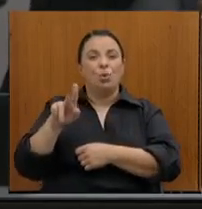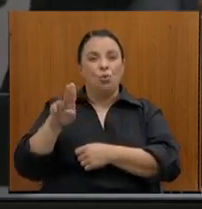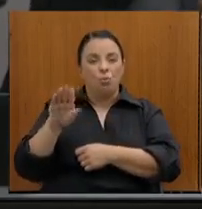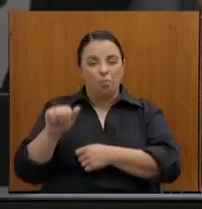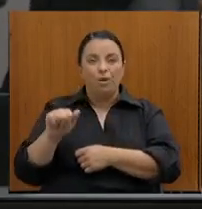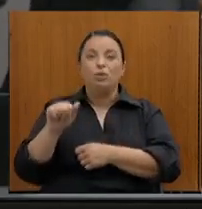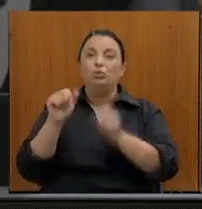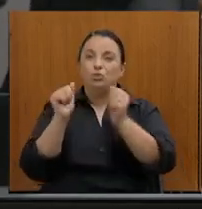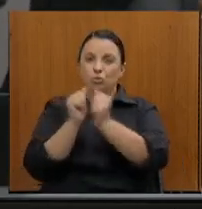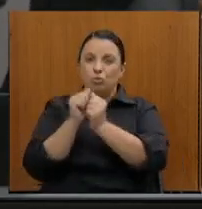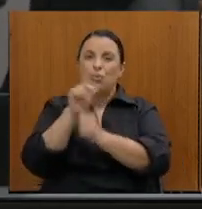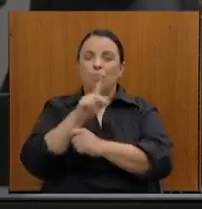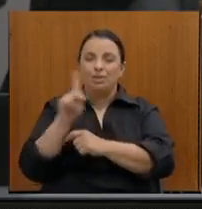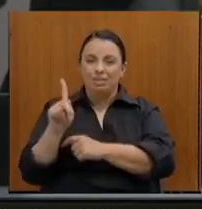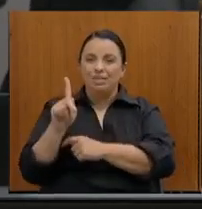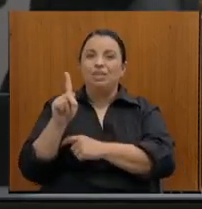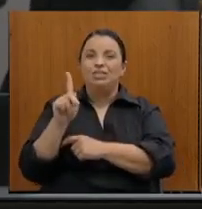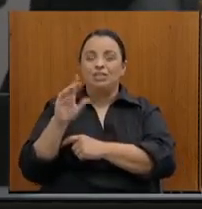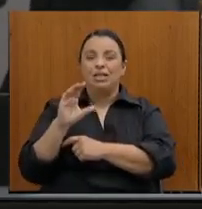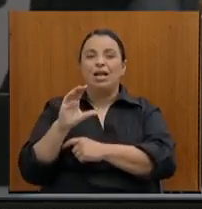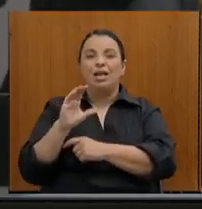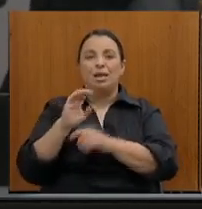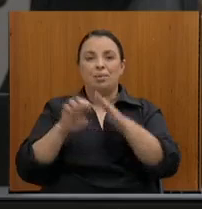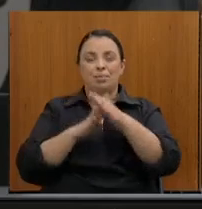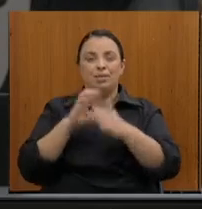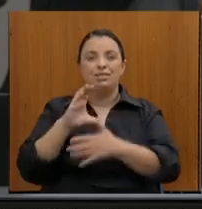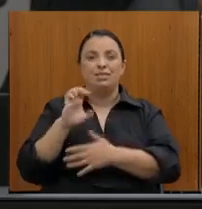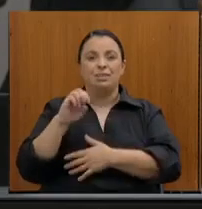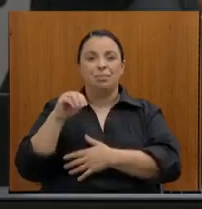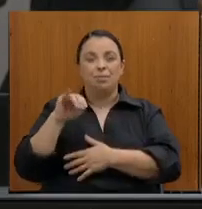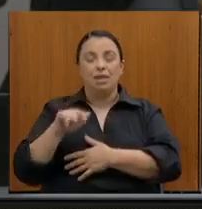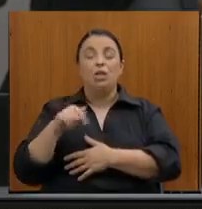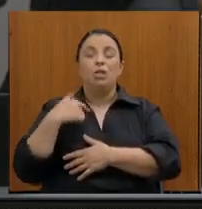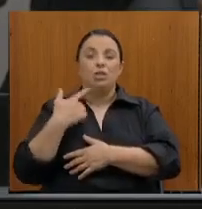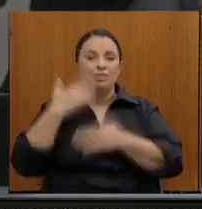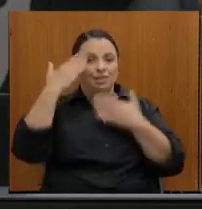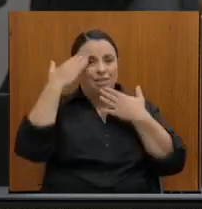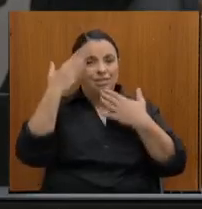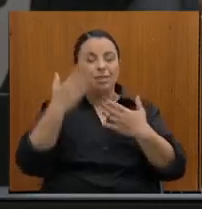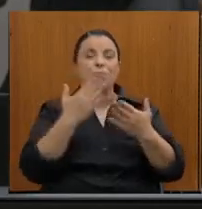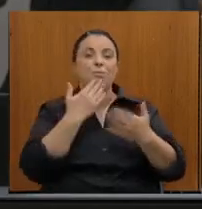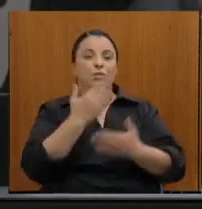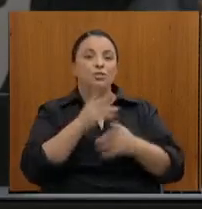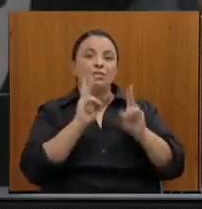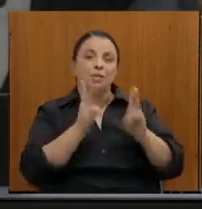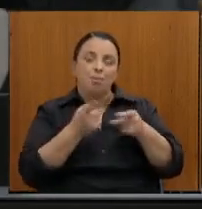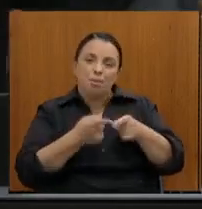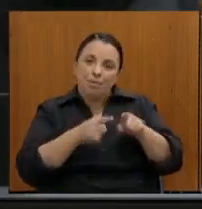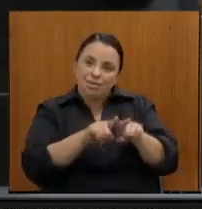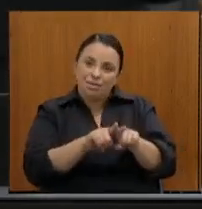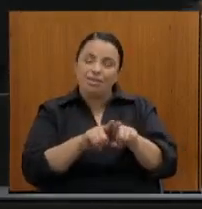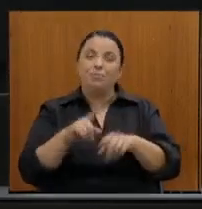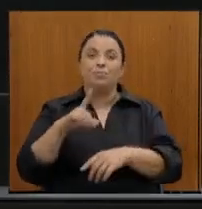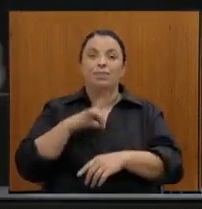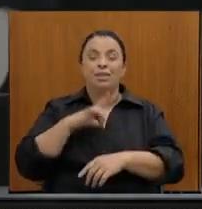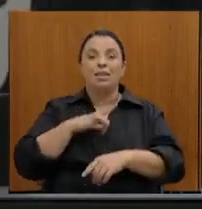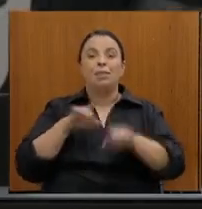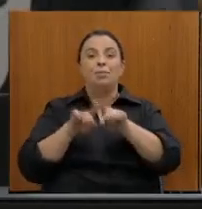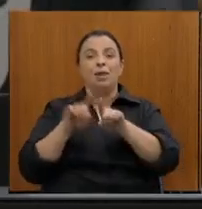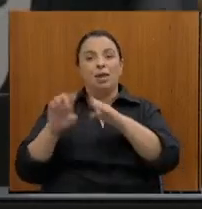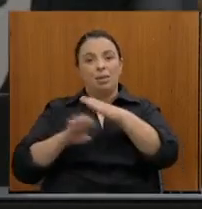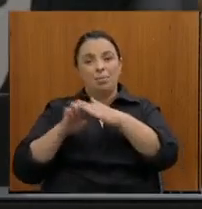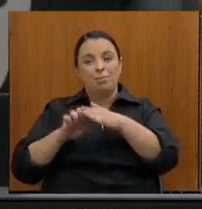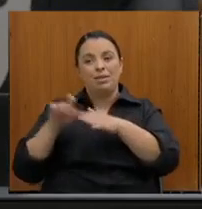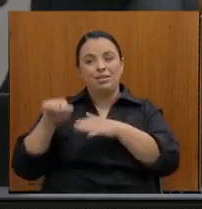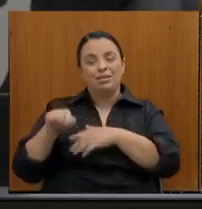agradecer e pedir sempre a parceria graças a Deus nós temos aqui essa empresa quer que a Cemig